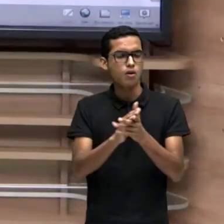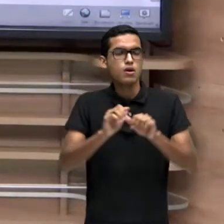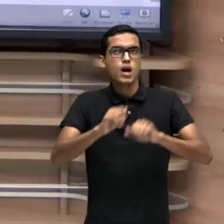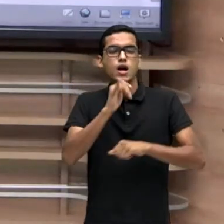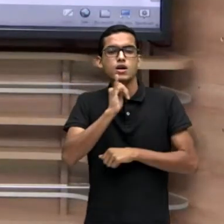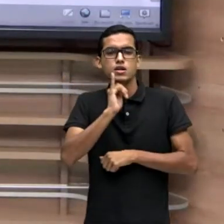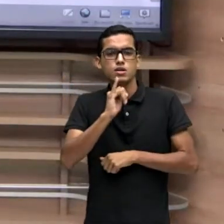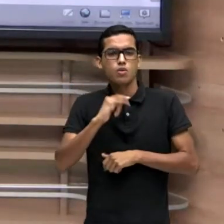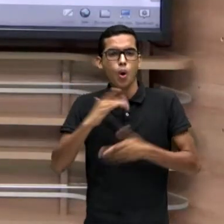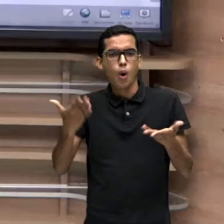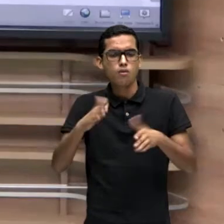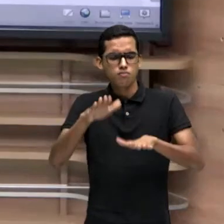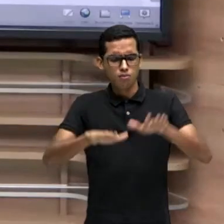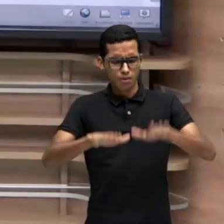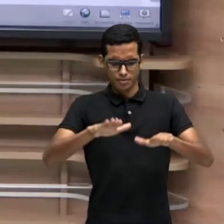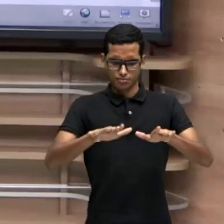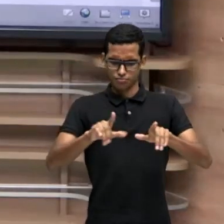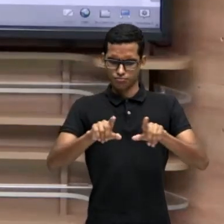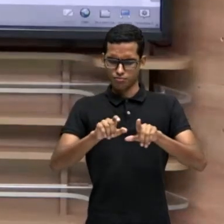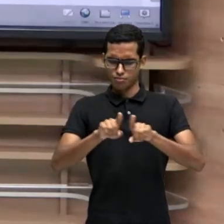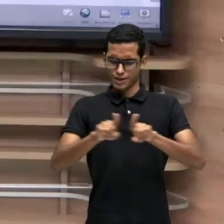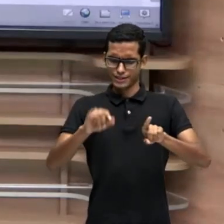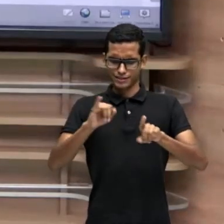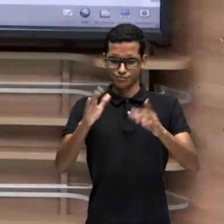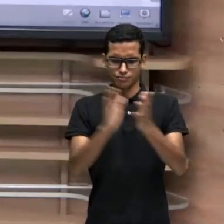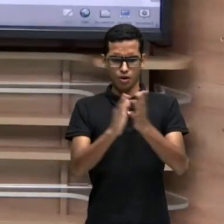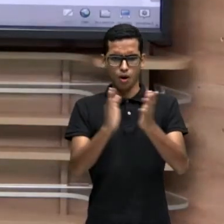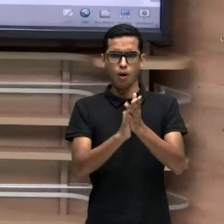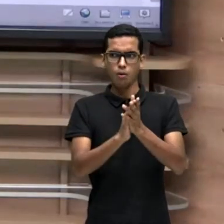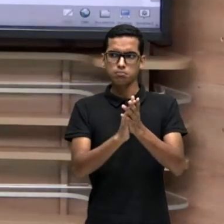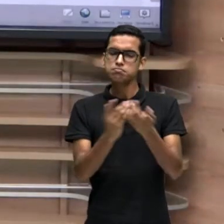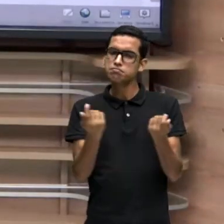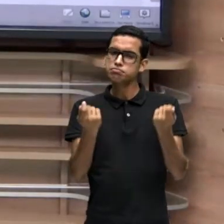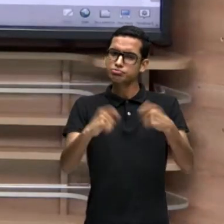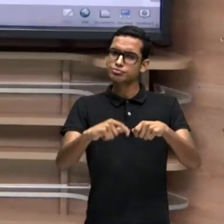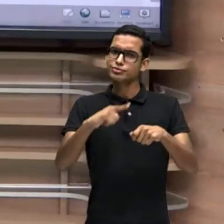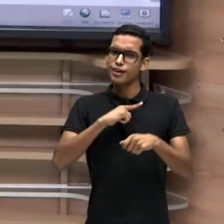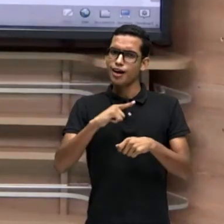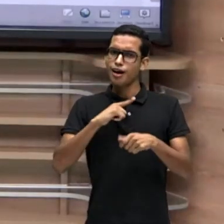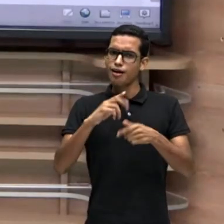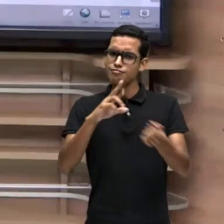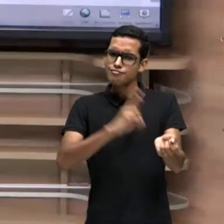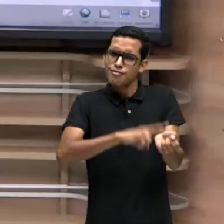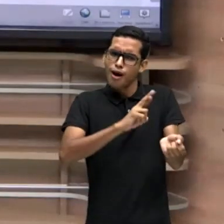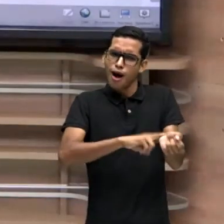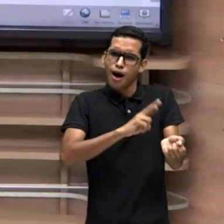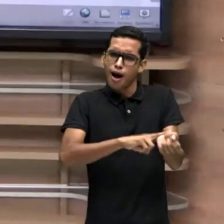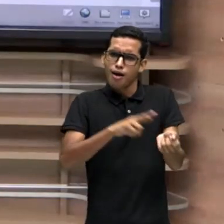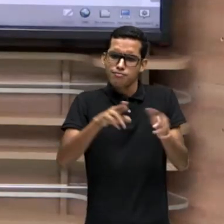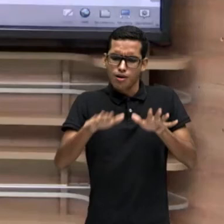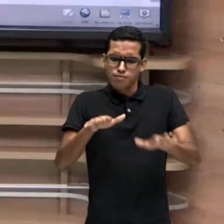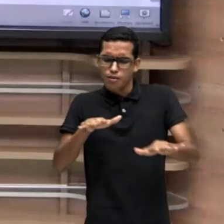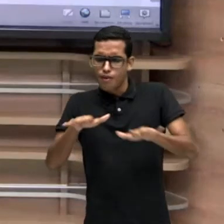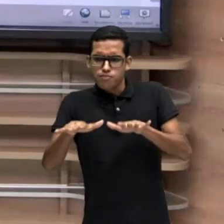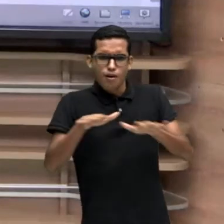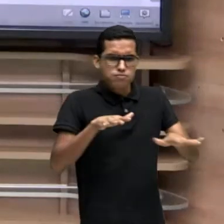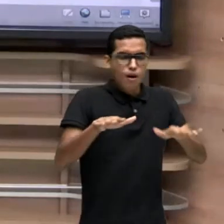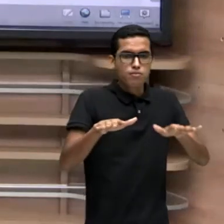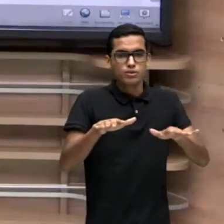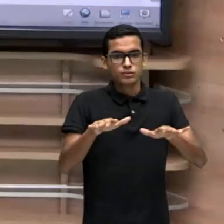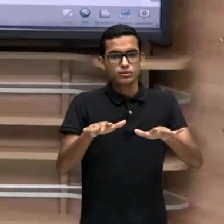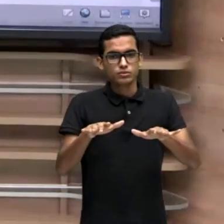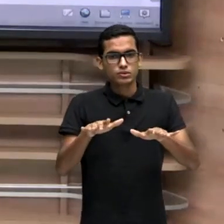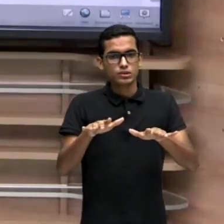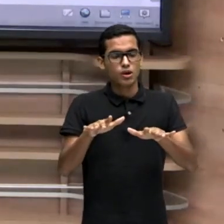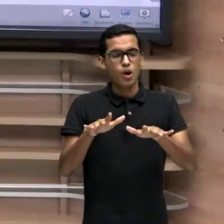batendo o pé, mas se a gente bater a mão junto, a gente consegue dar um ritmo, para esse movimento. Eles não tinham a intenção de fazer a